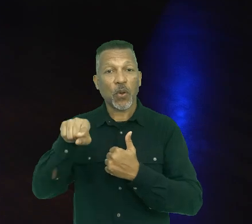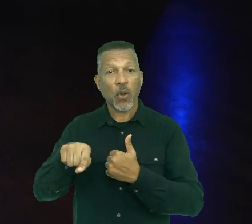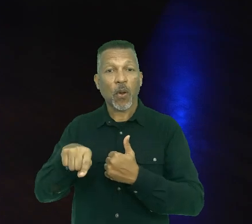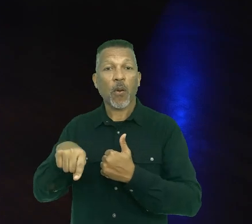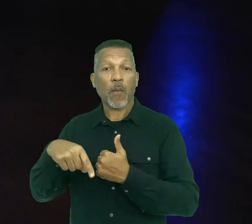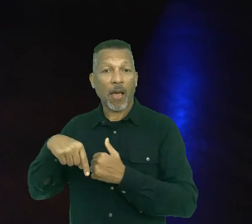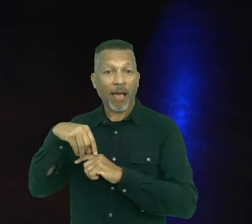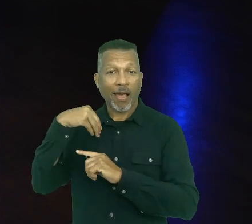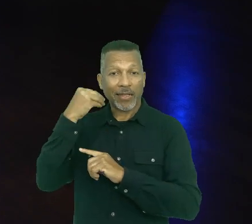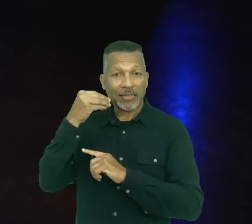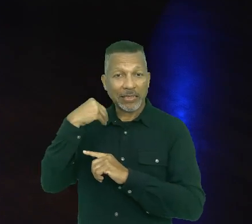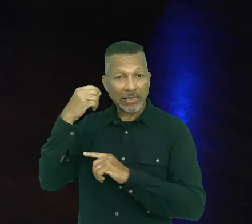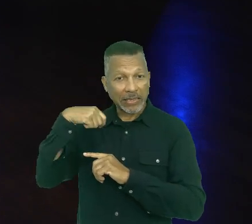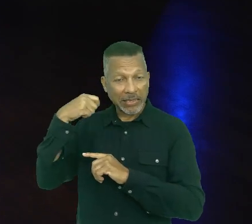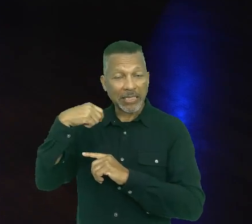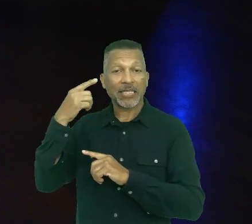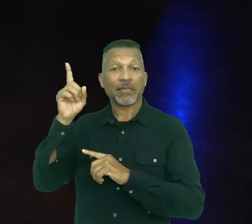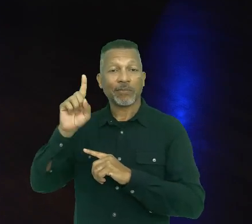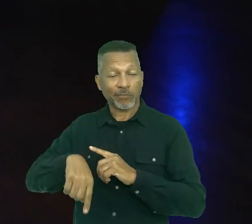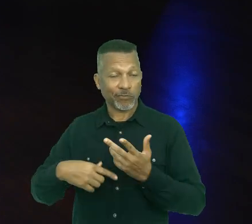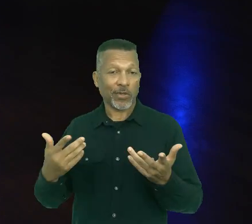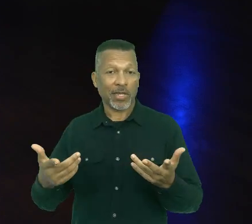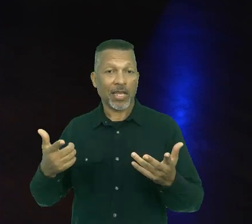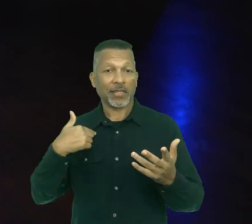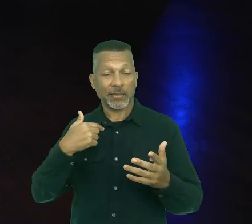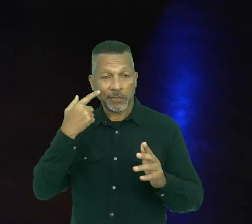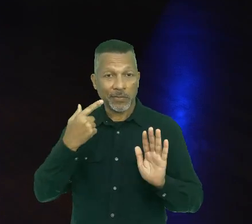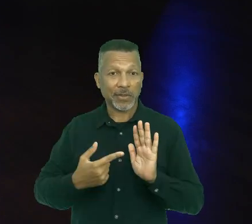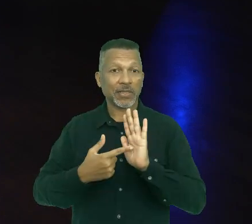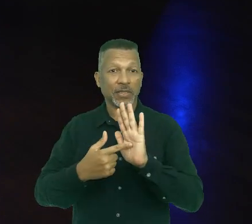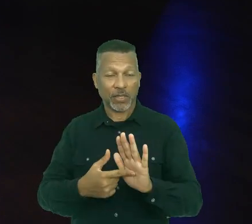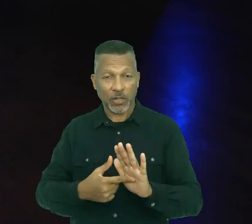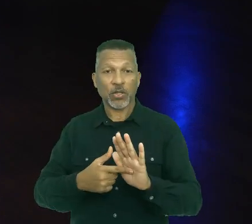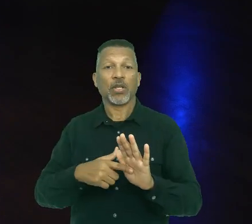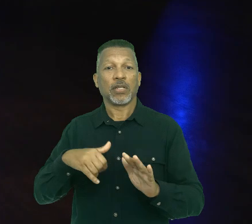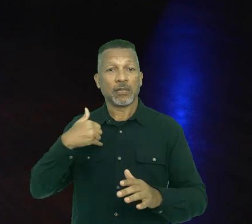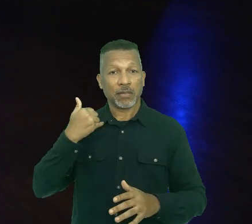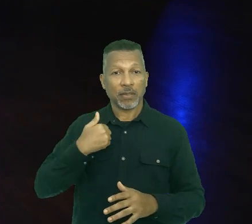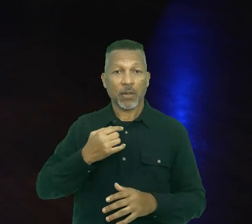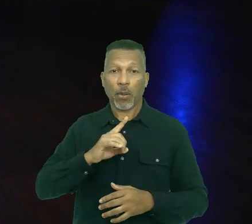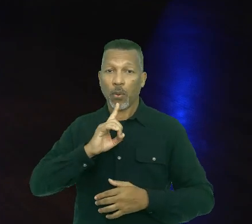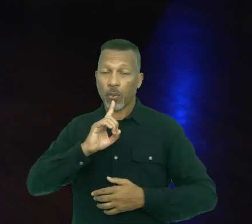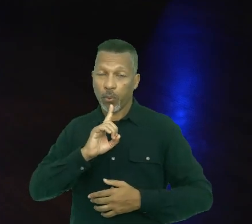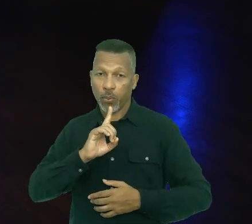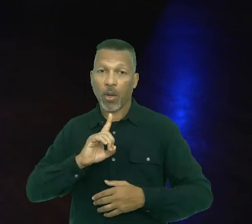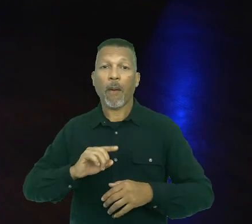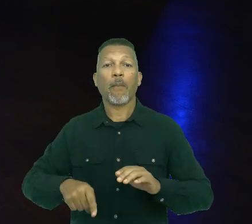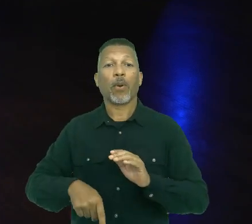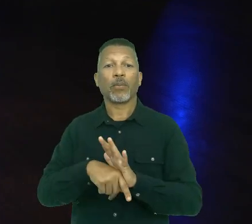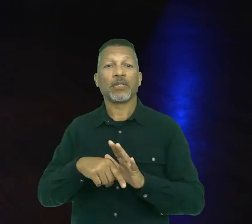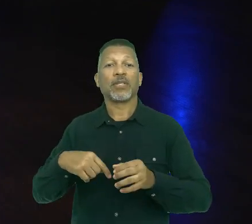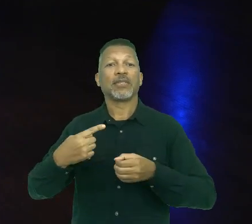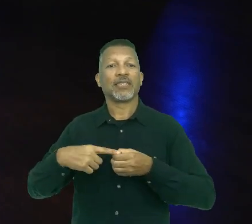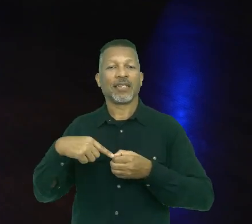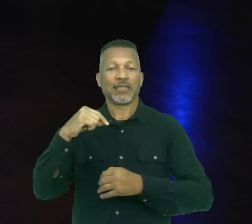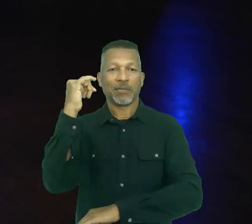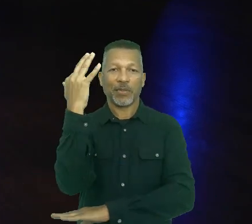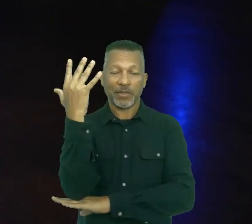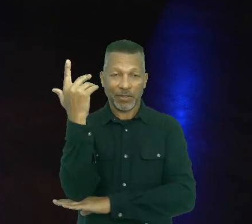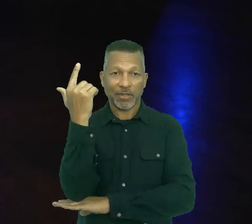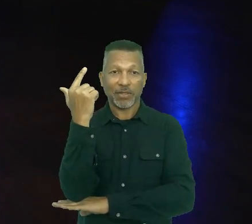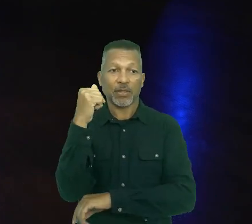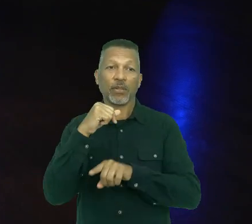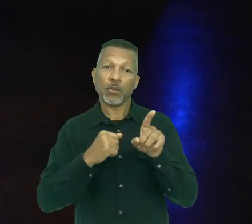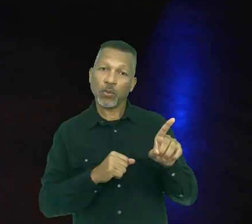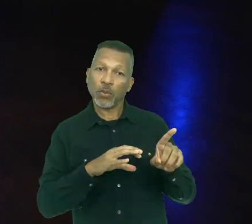um espetáculo, queria se apresentar no aniversário da cidade de Ipatinga. E daí, o Didi e o Otto conheciam